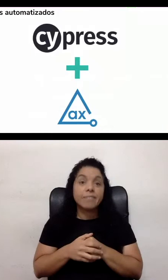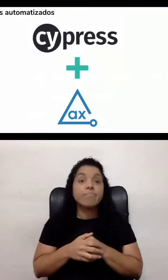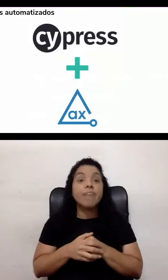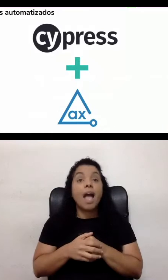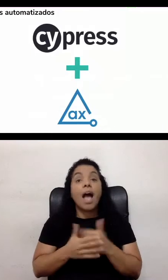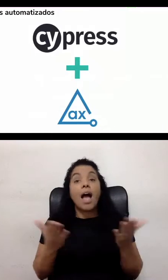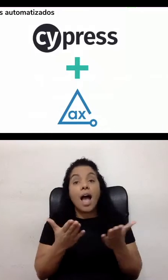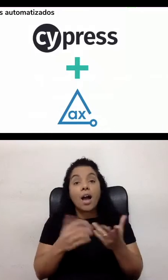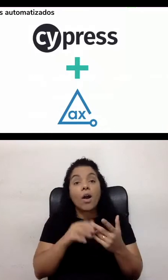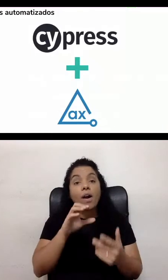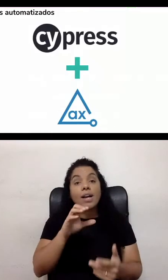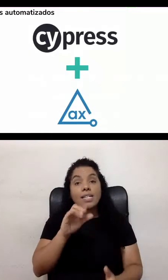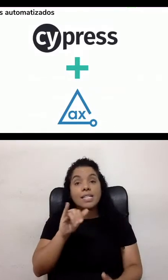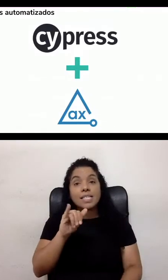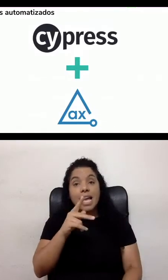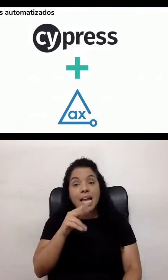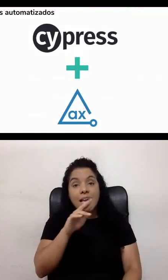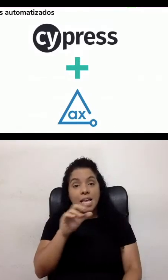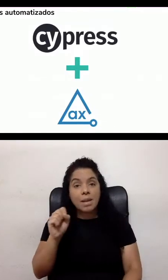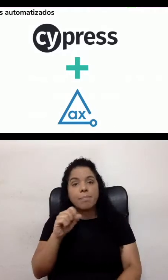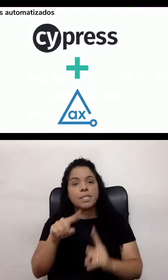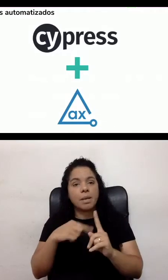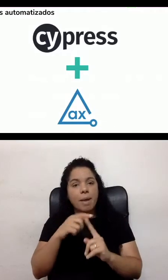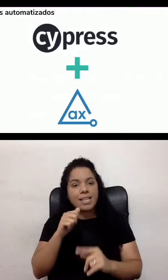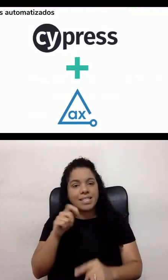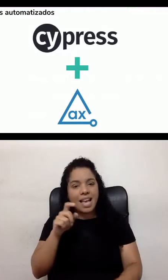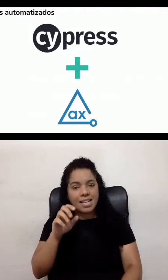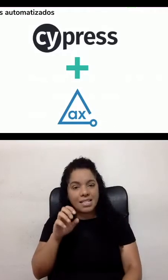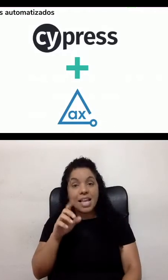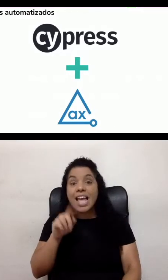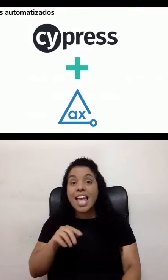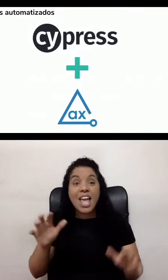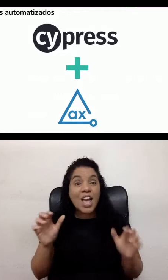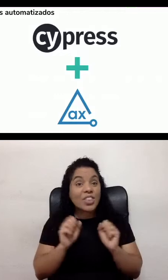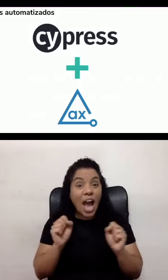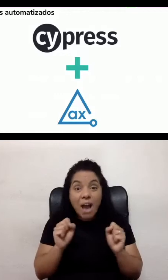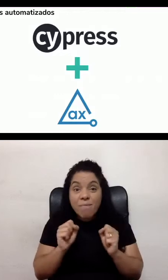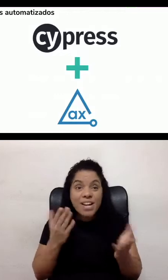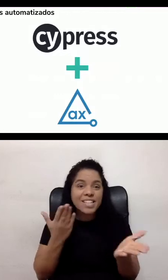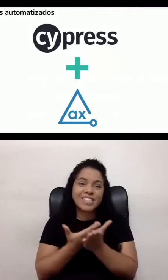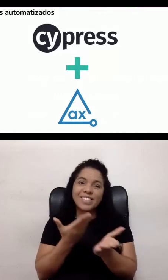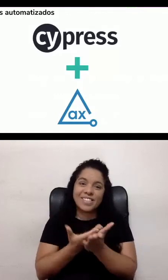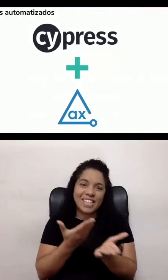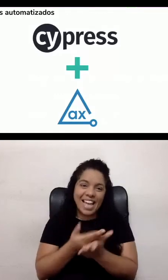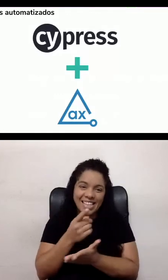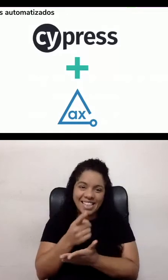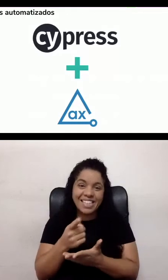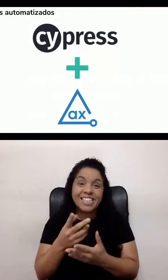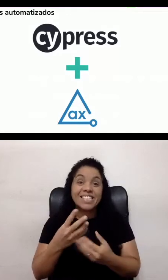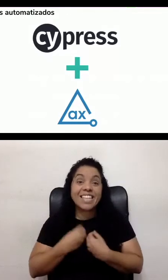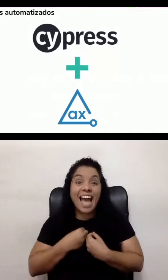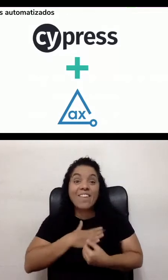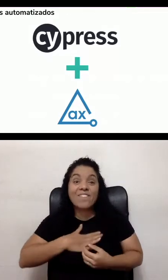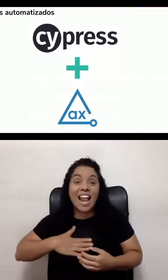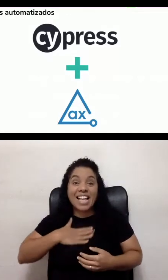Agora, a gente vai para o Cypress mais o Axie, tá, gente? Tô amando estudar isso, é uma coisa que tá me dando muito prazer, mas